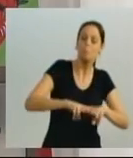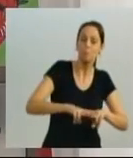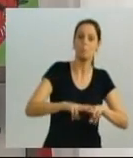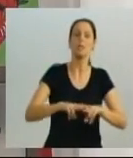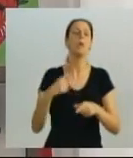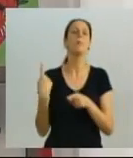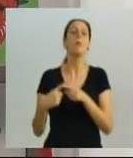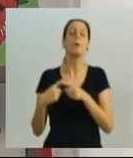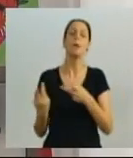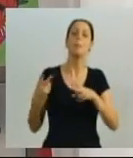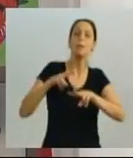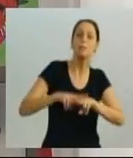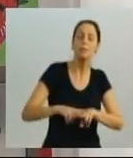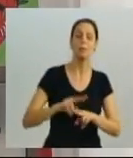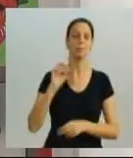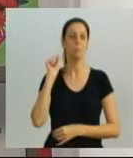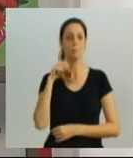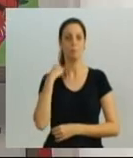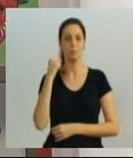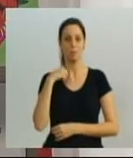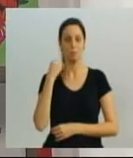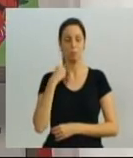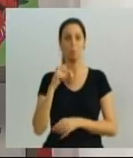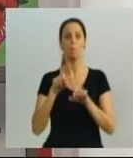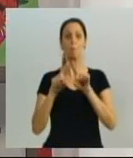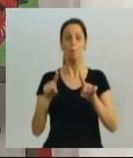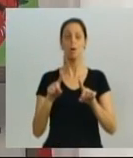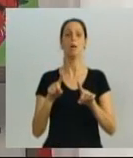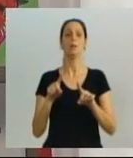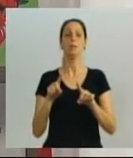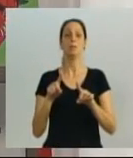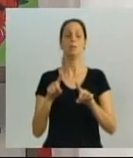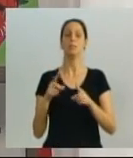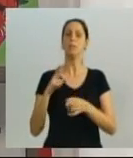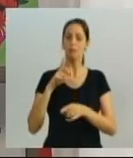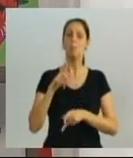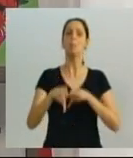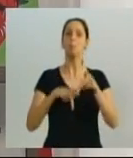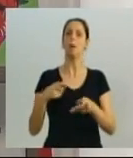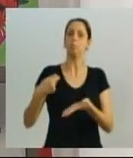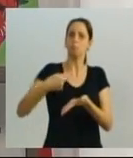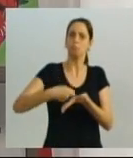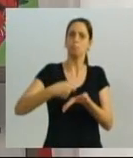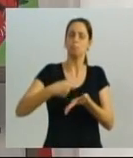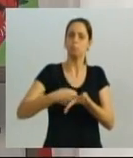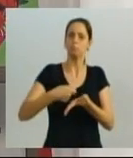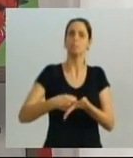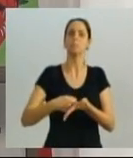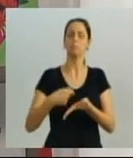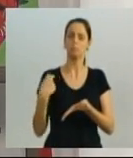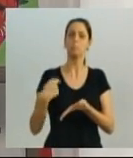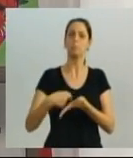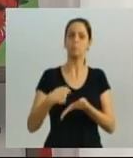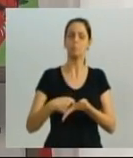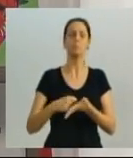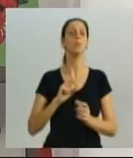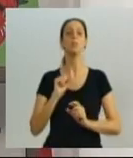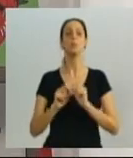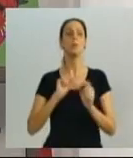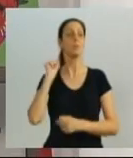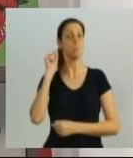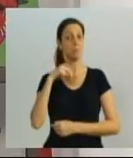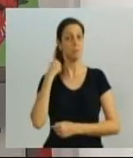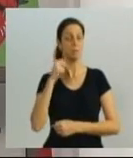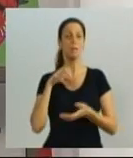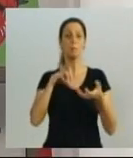foi a prisão, o poder da pressão popular possibilitou, por exemplo, que o Senado